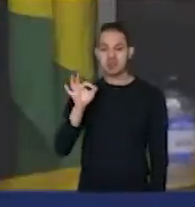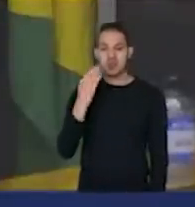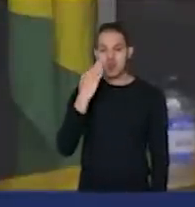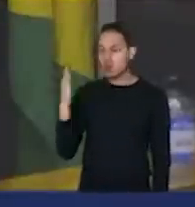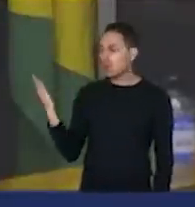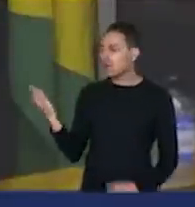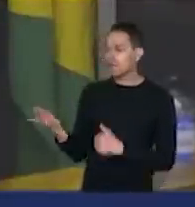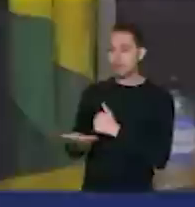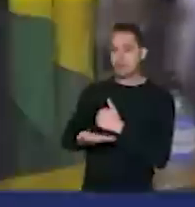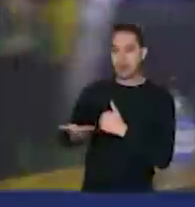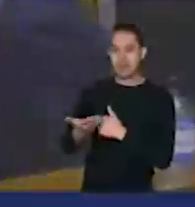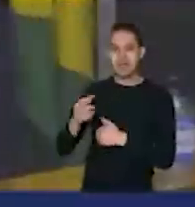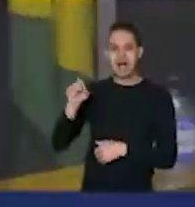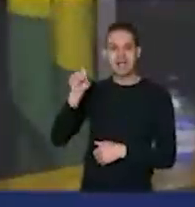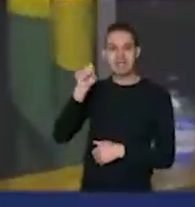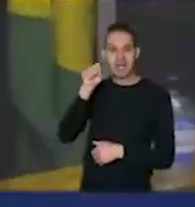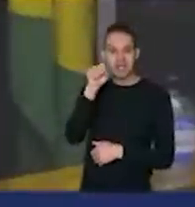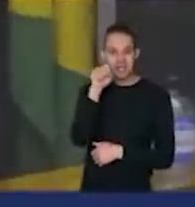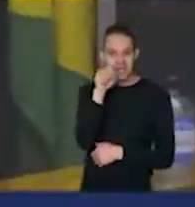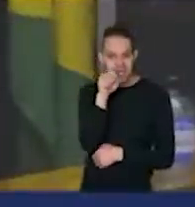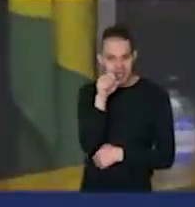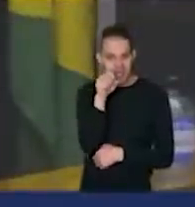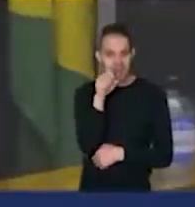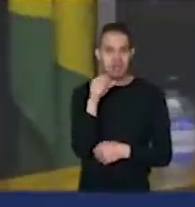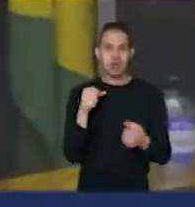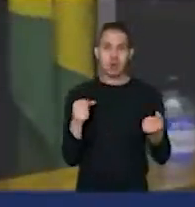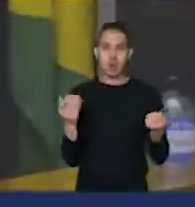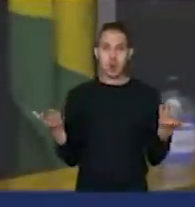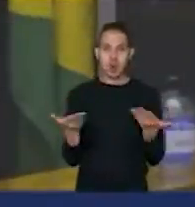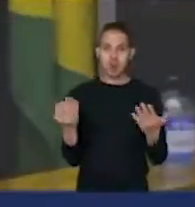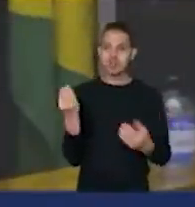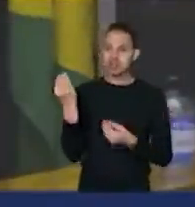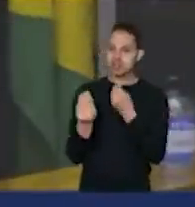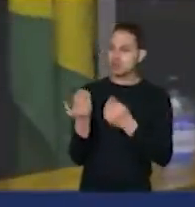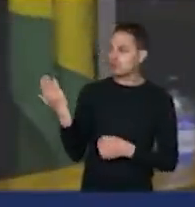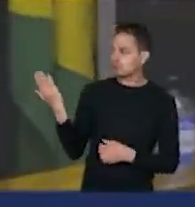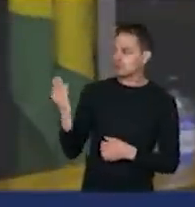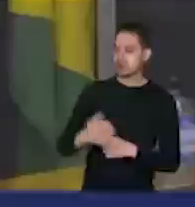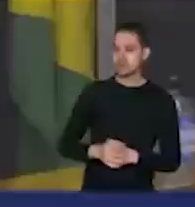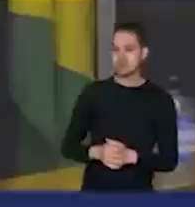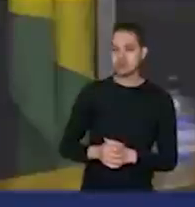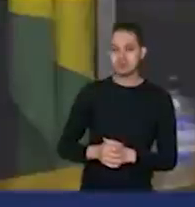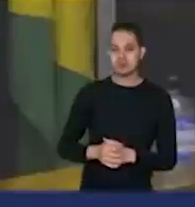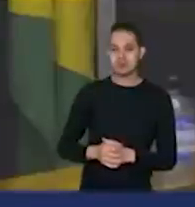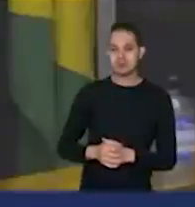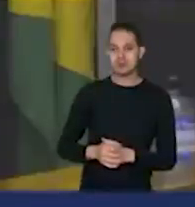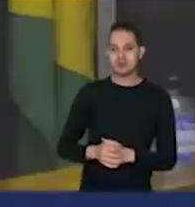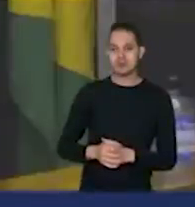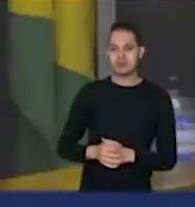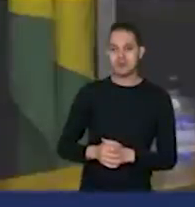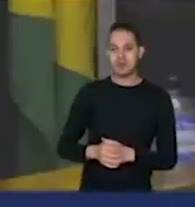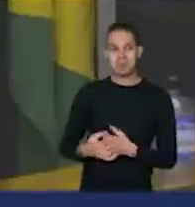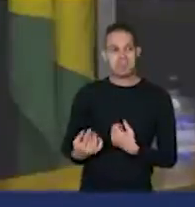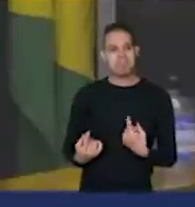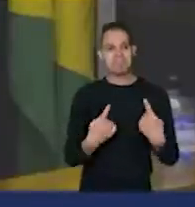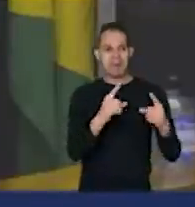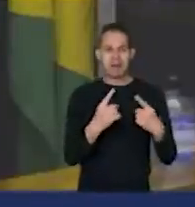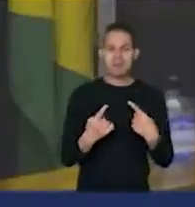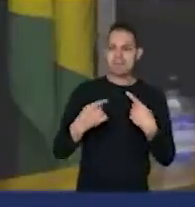comprou essa cenoura no ano passado está com essa cenourona aqui hoje. É um absoluto escárnio com a